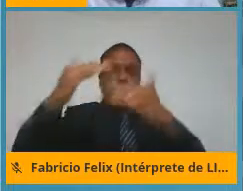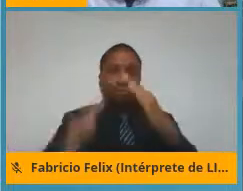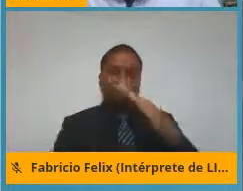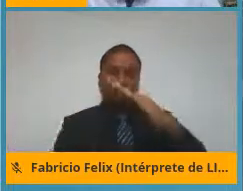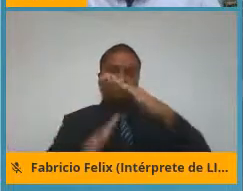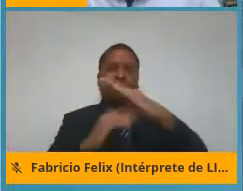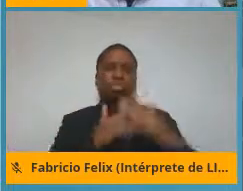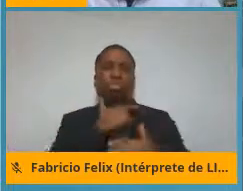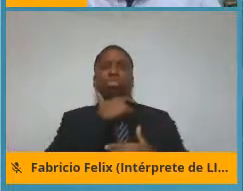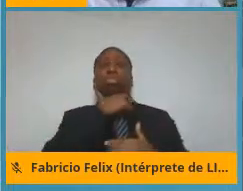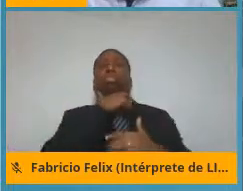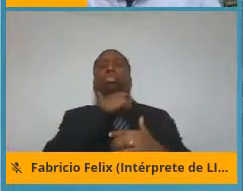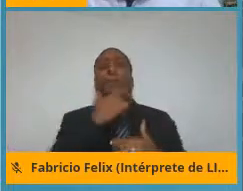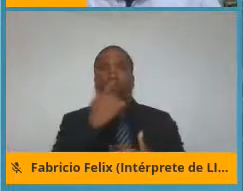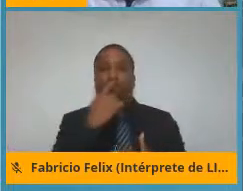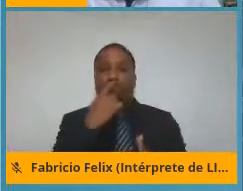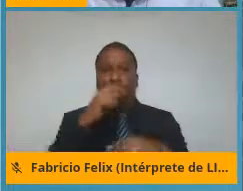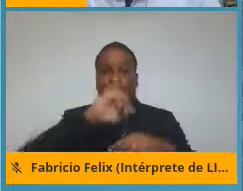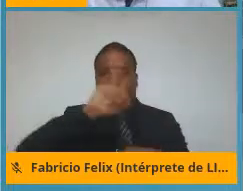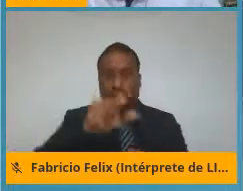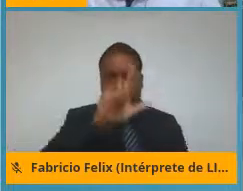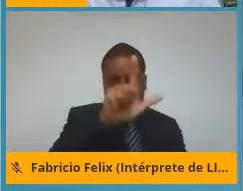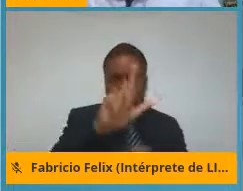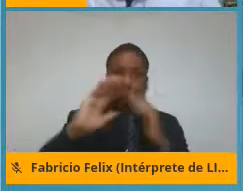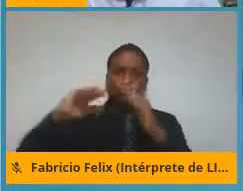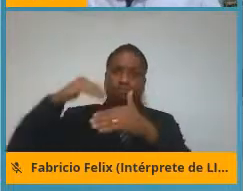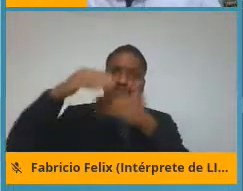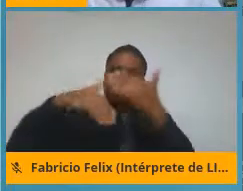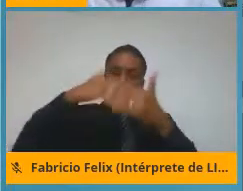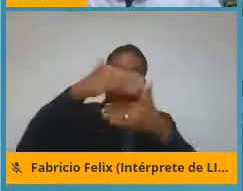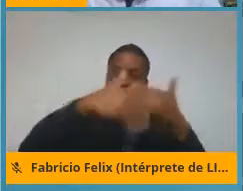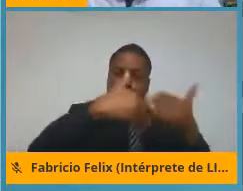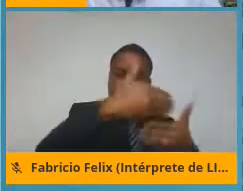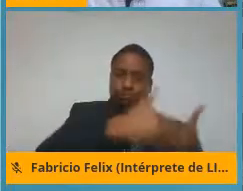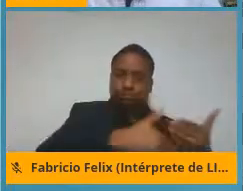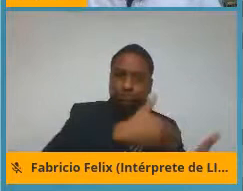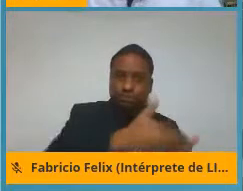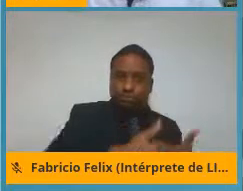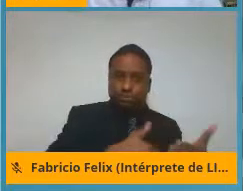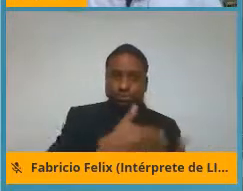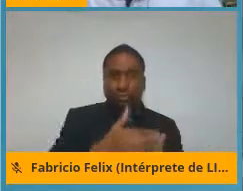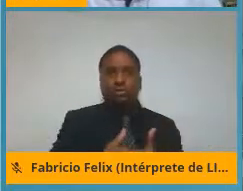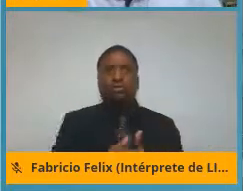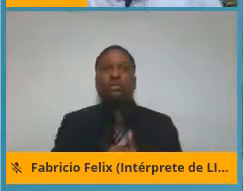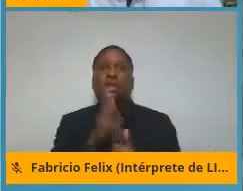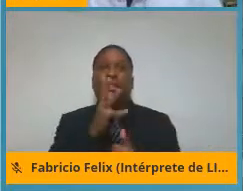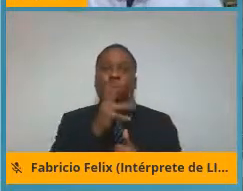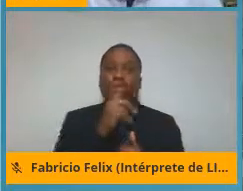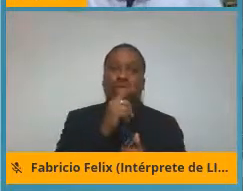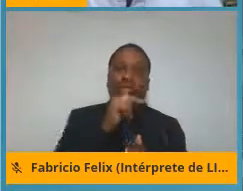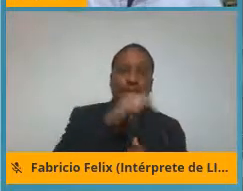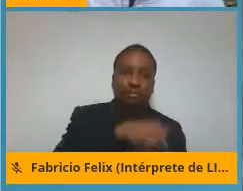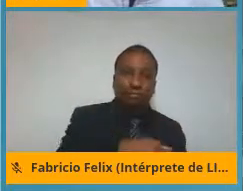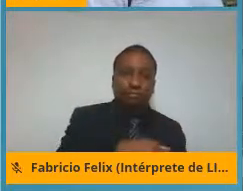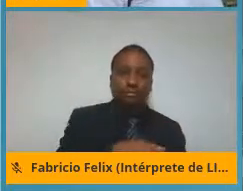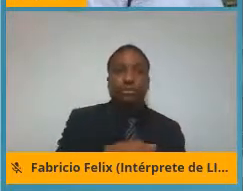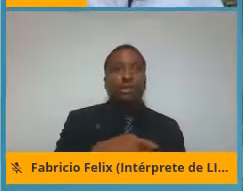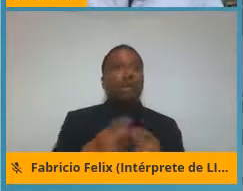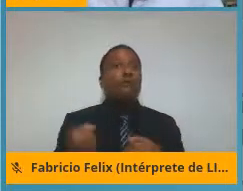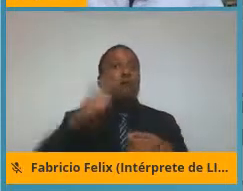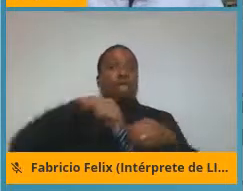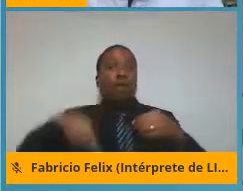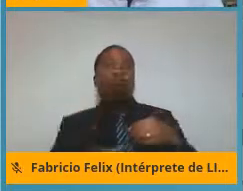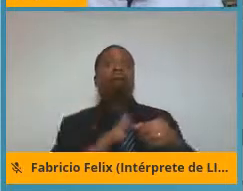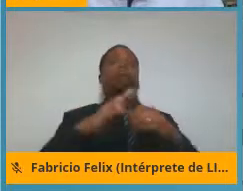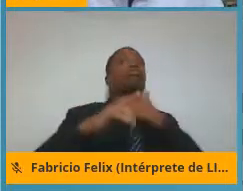perto de julho, veio caindo, né? Mais devagar do que subiu. Isso é garantia que não vai subir mais? Não. A